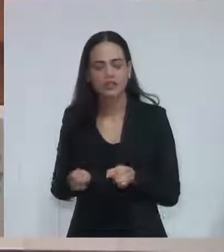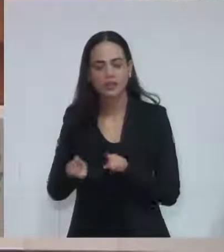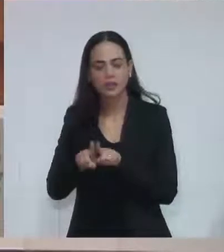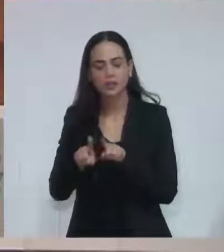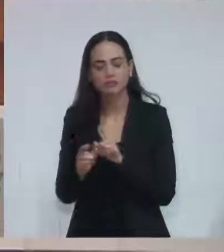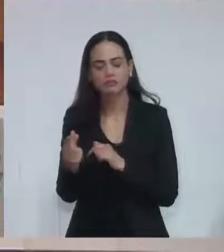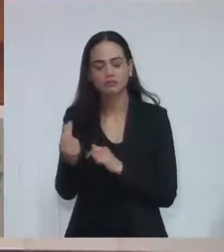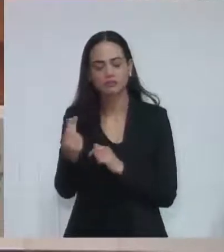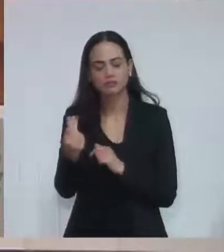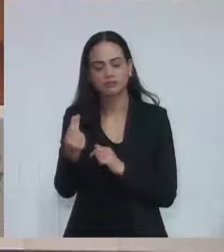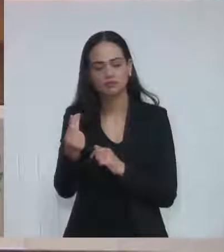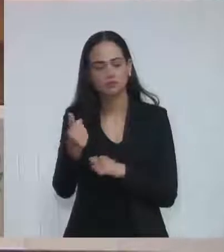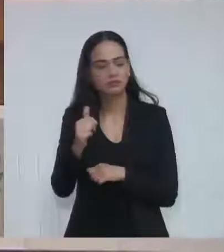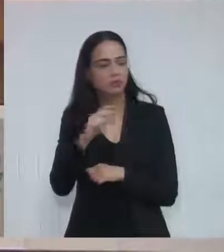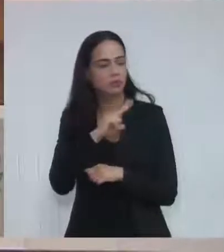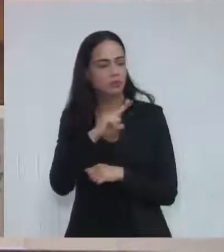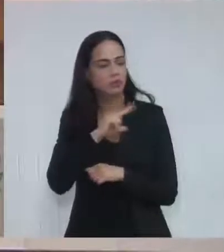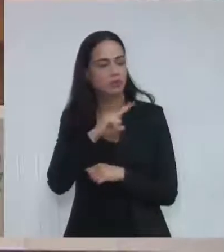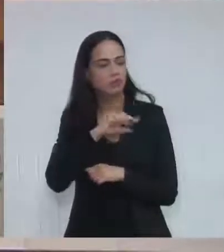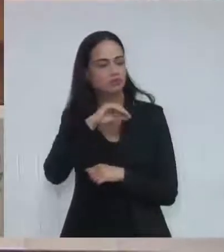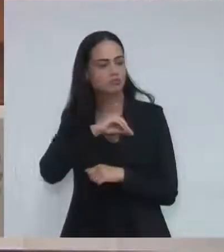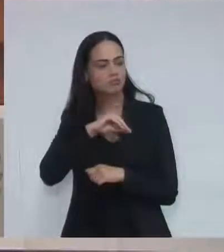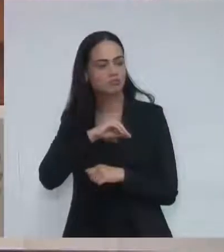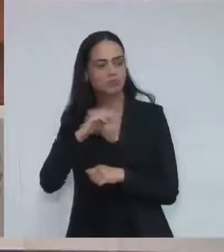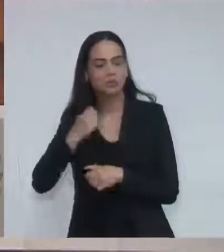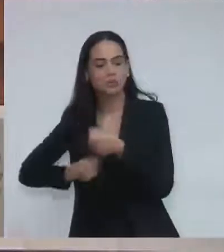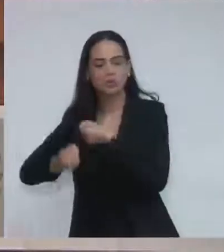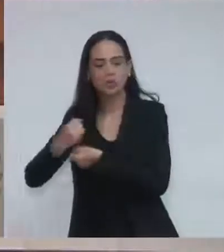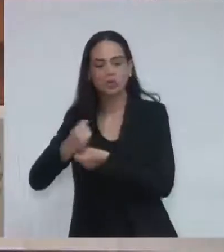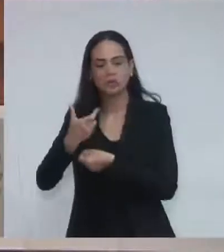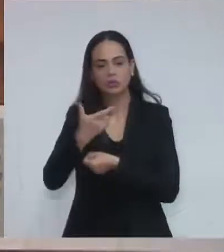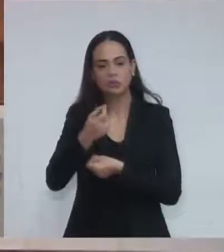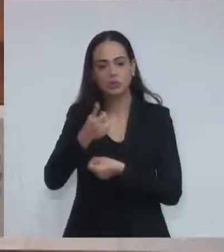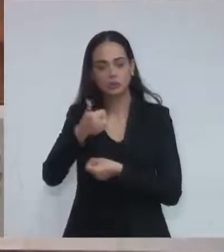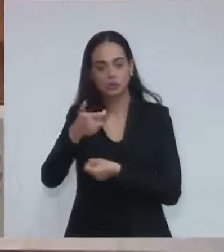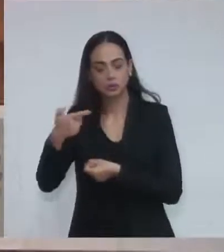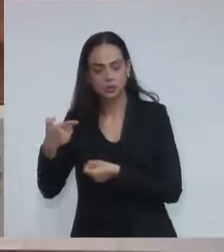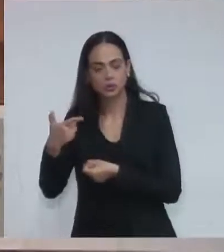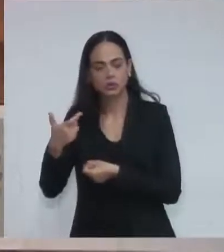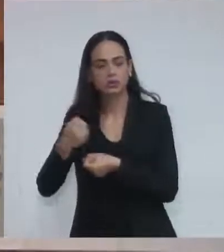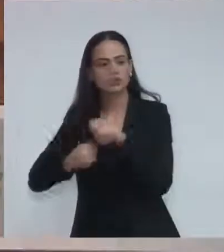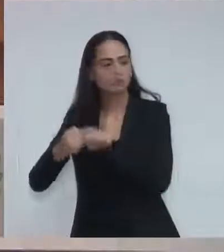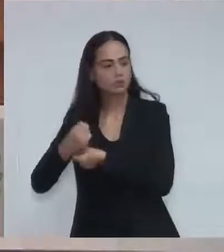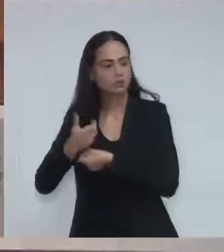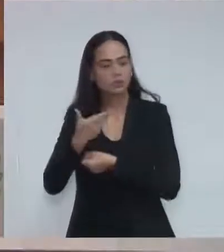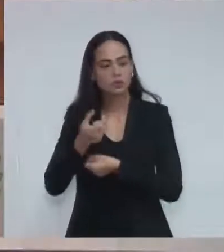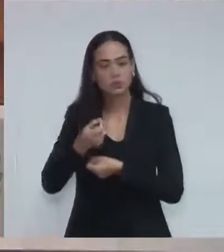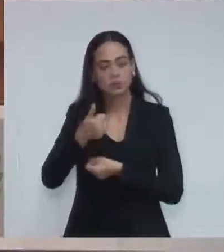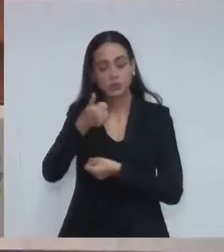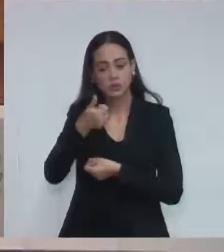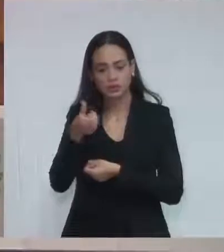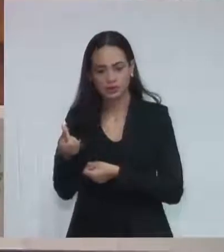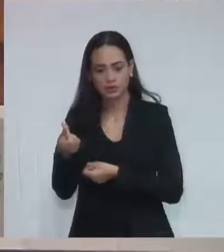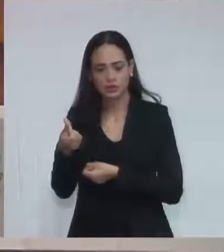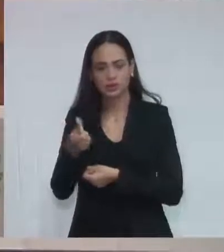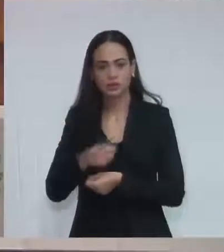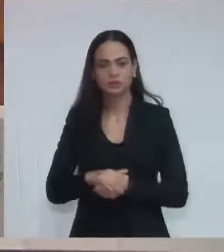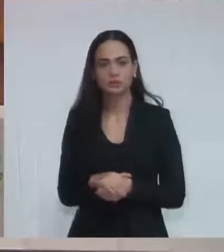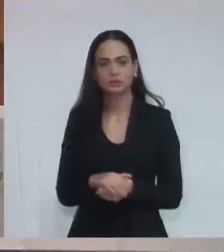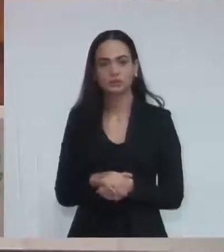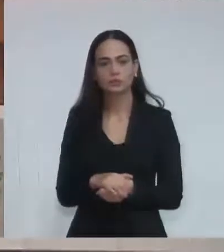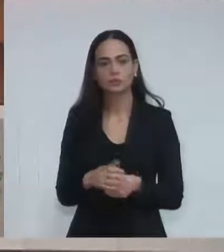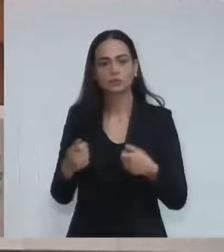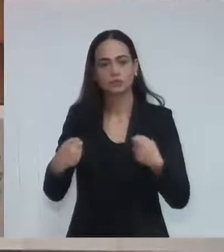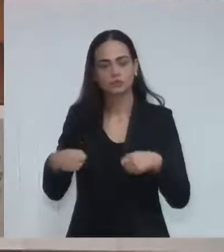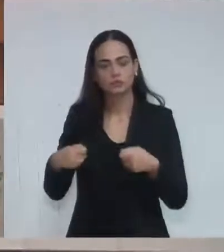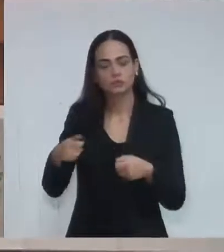percebidos individualmente entre 2012 e 2016. Vale repisar, portanto,